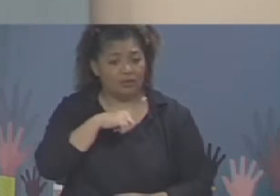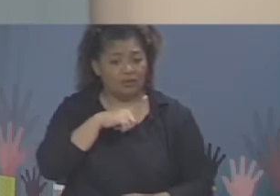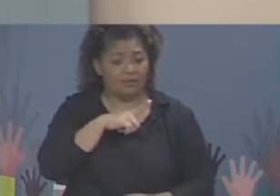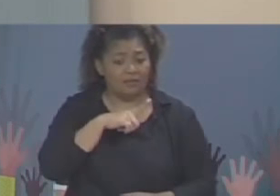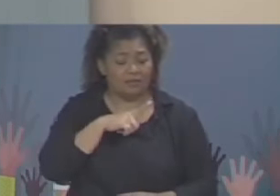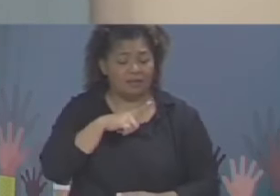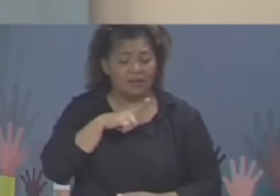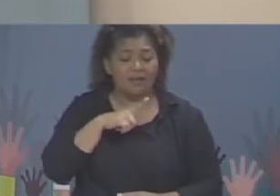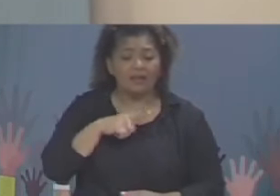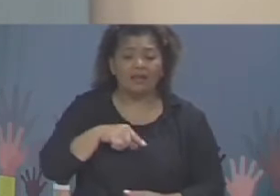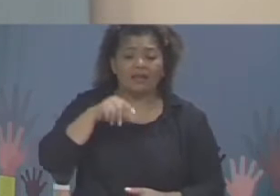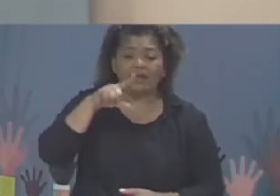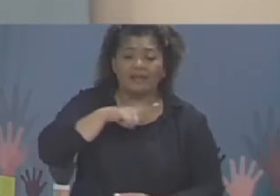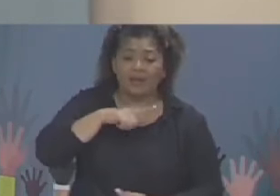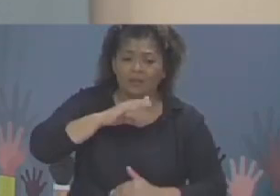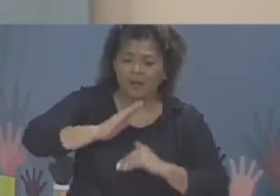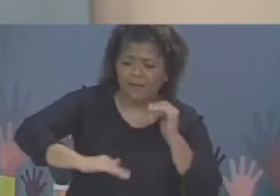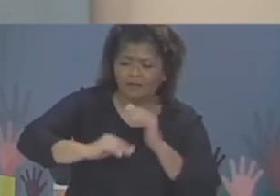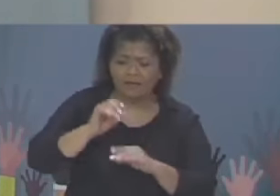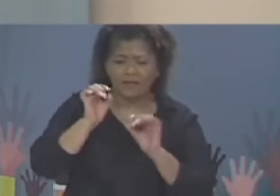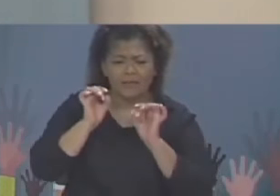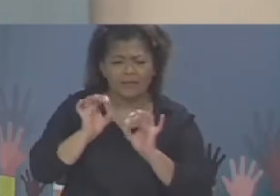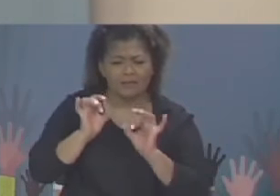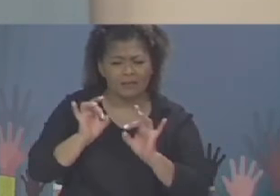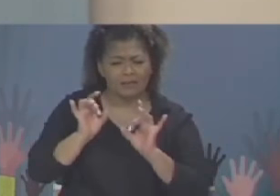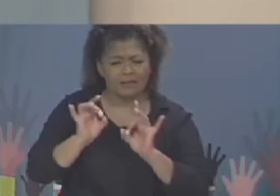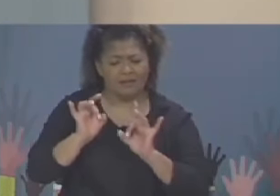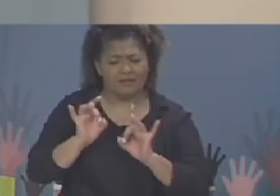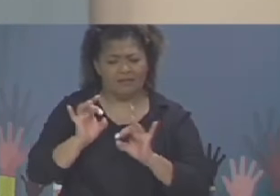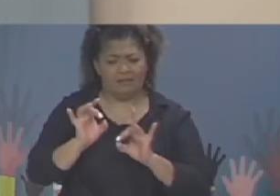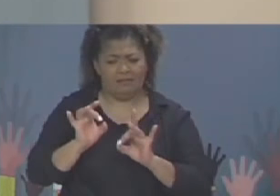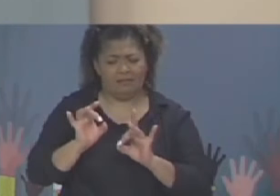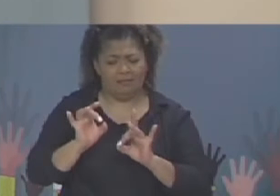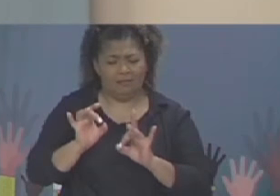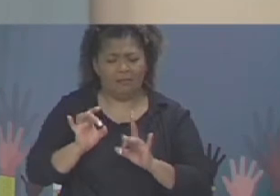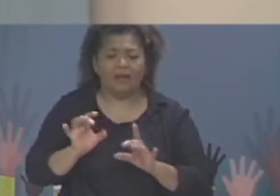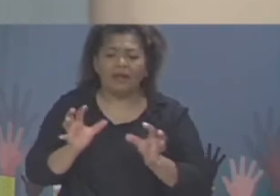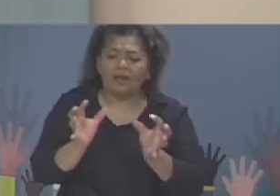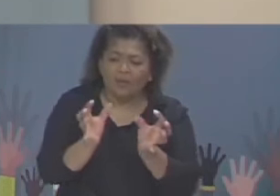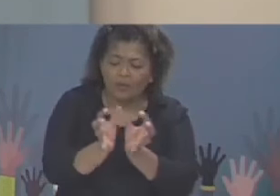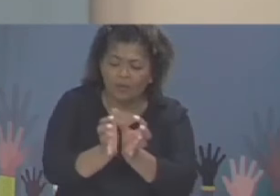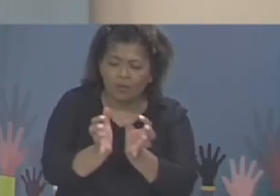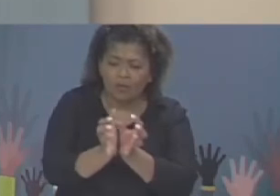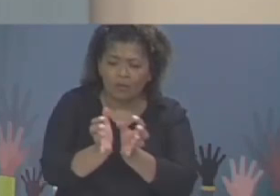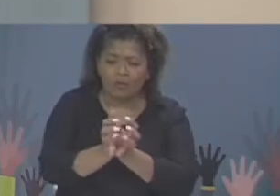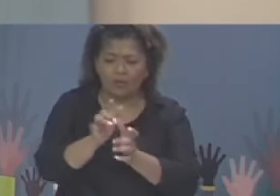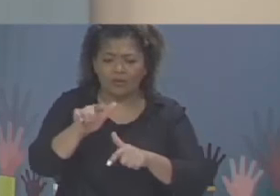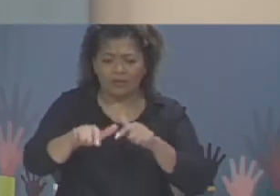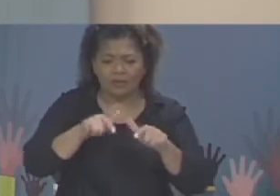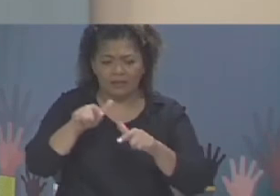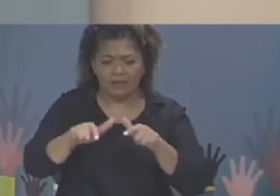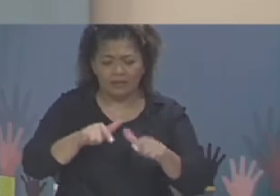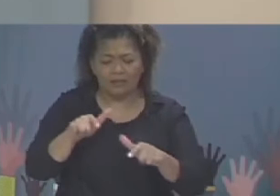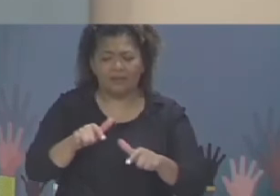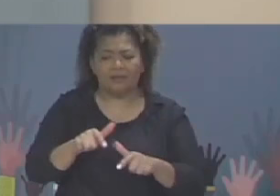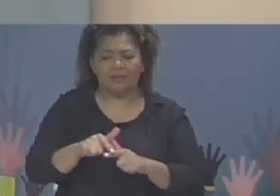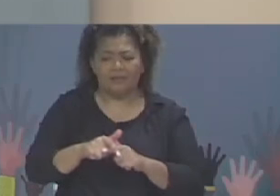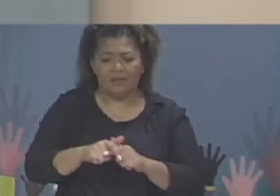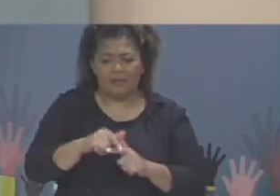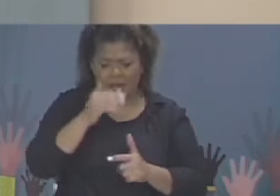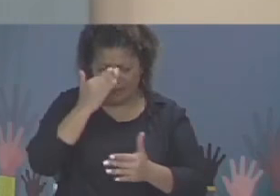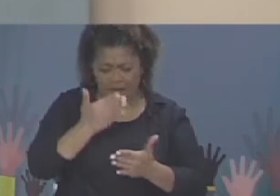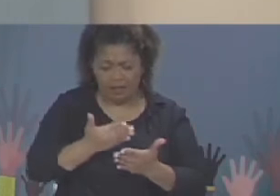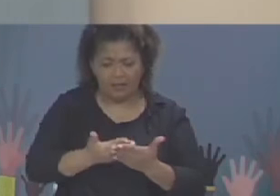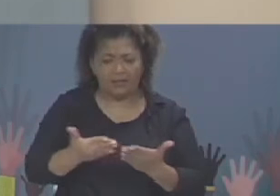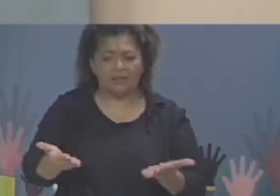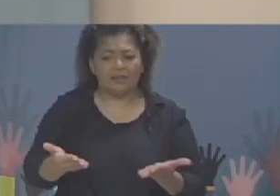amadores. E gestão estratégica é uma gestão aderente às causas da categoria. A categoria pede por X, não é mais possível